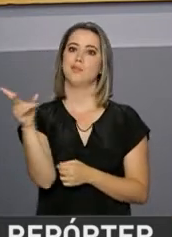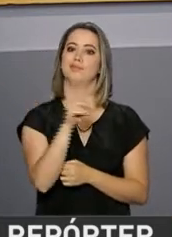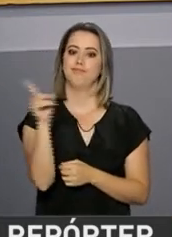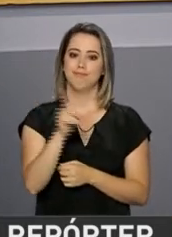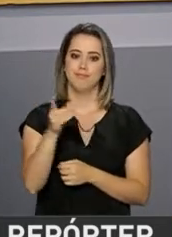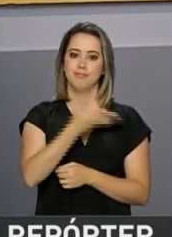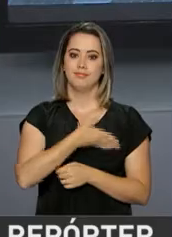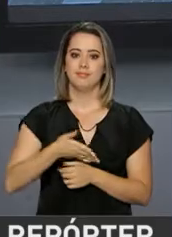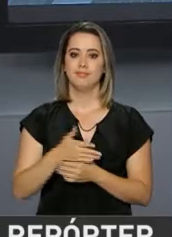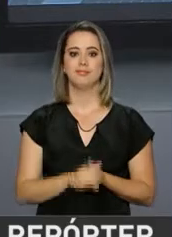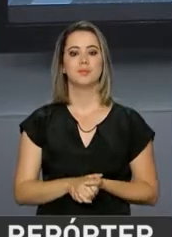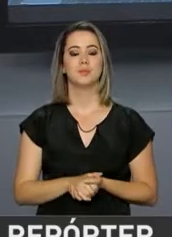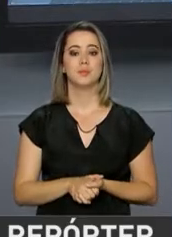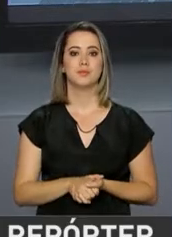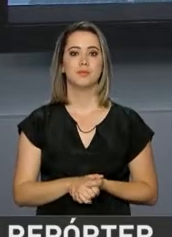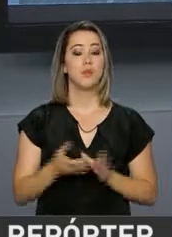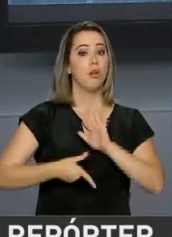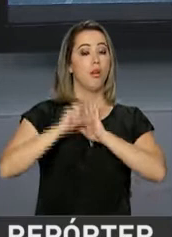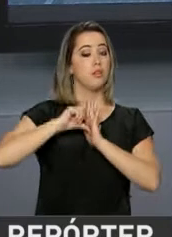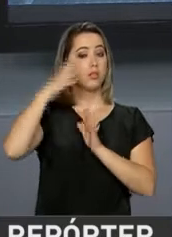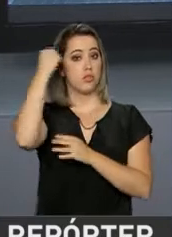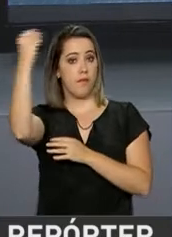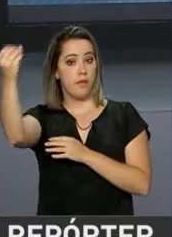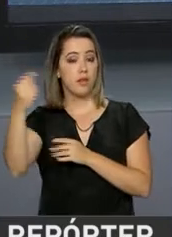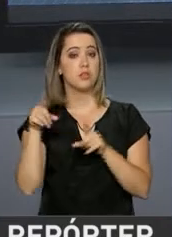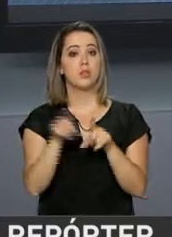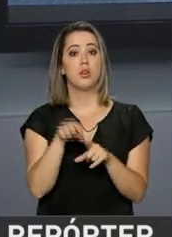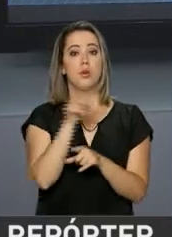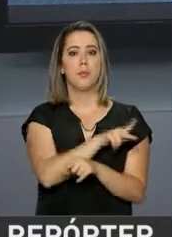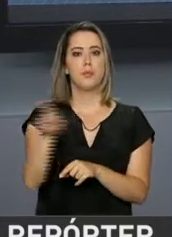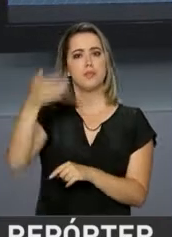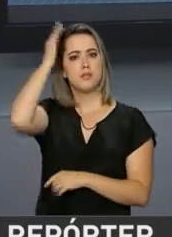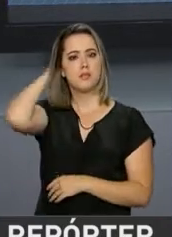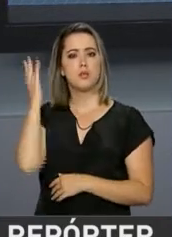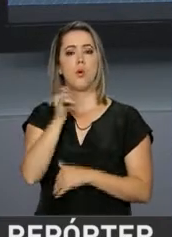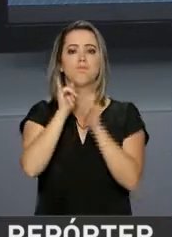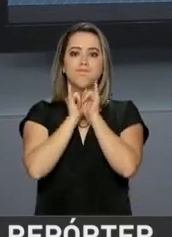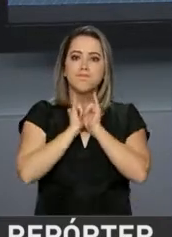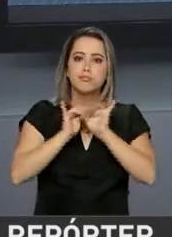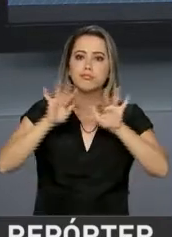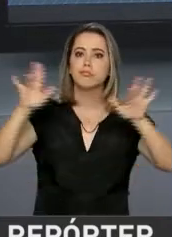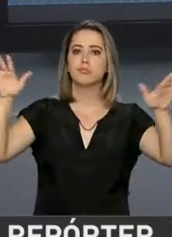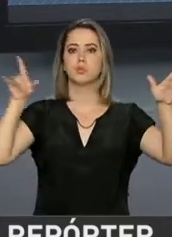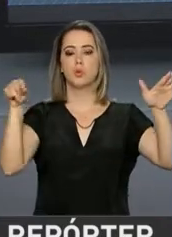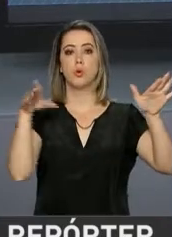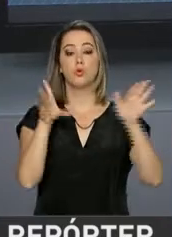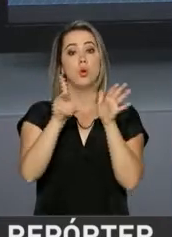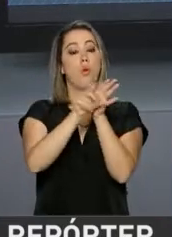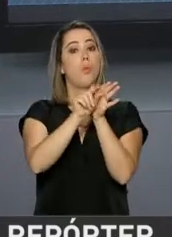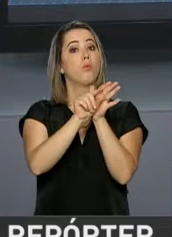dólares antes de embarcar para a rússia e noruega o presidente michel temer divulgou o vídeo em uma rede social